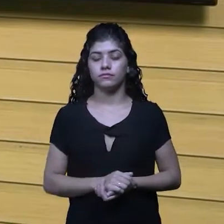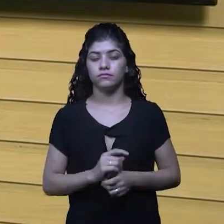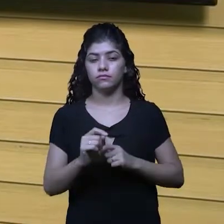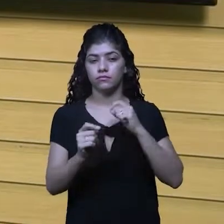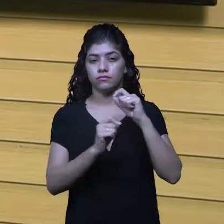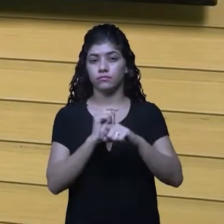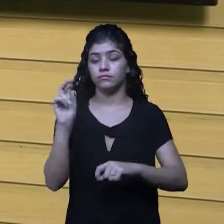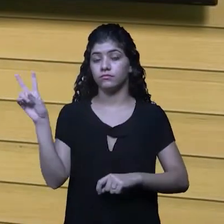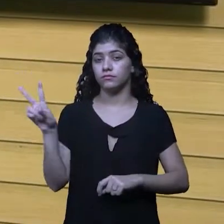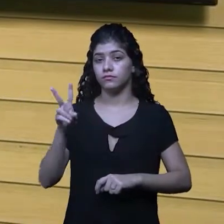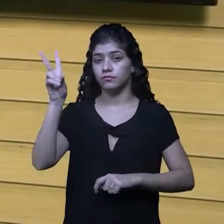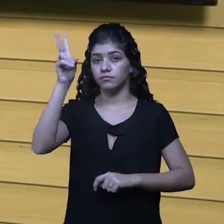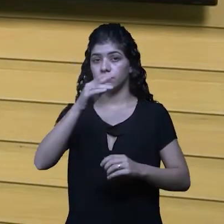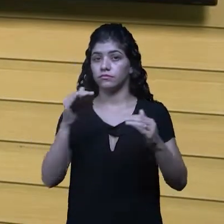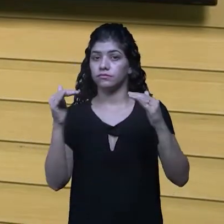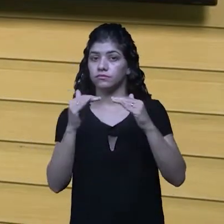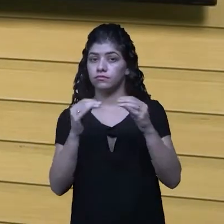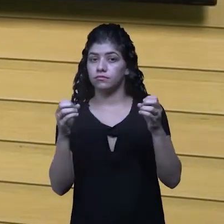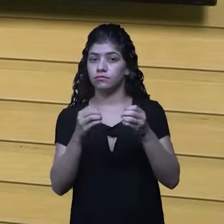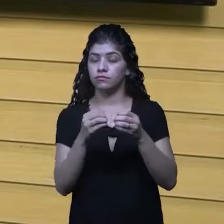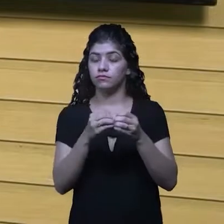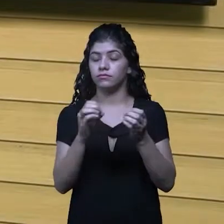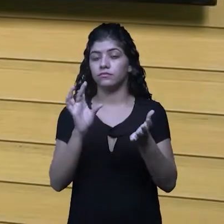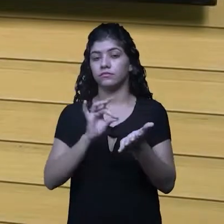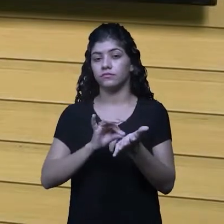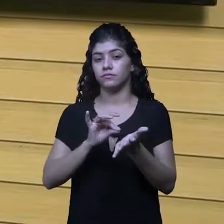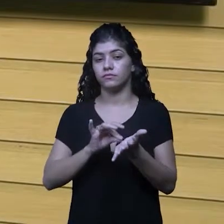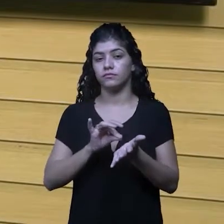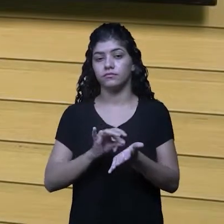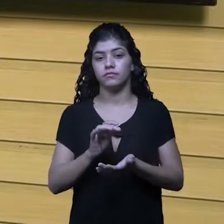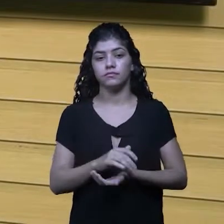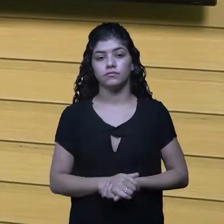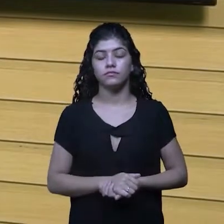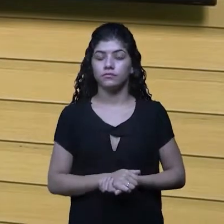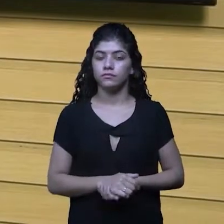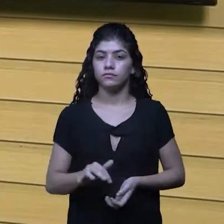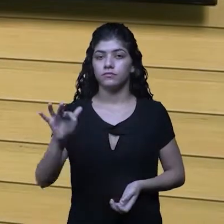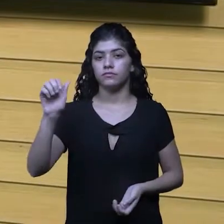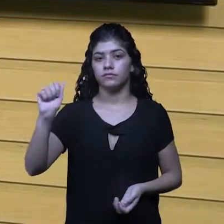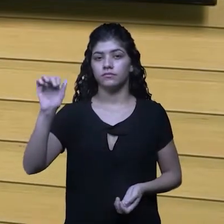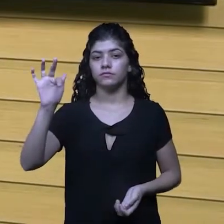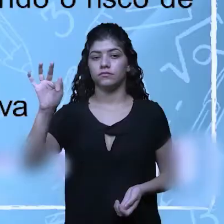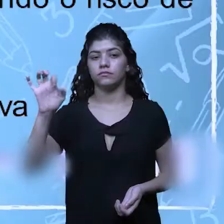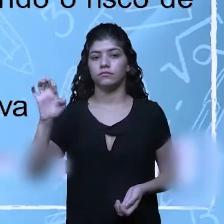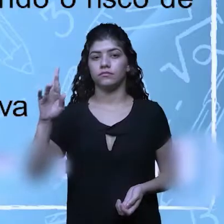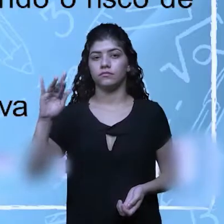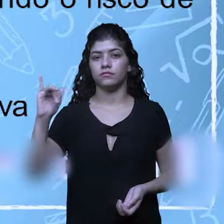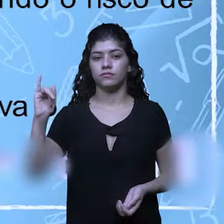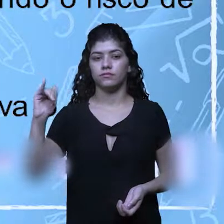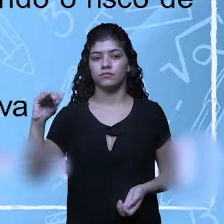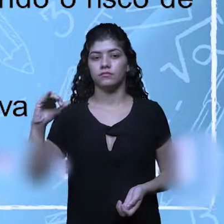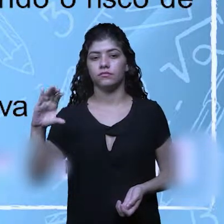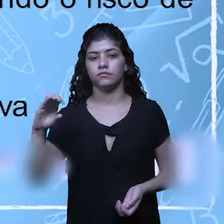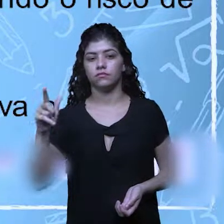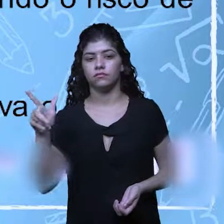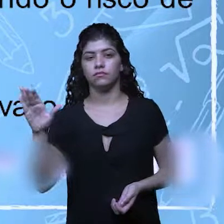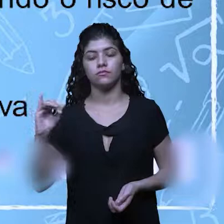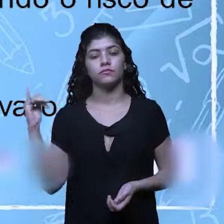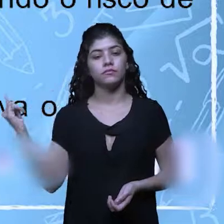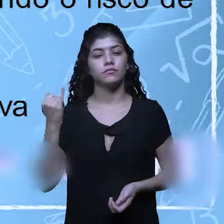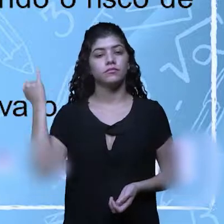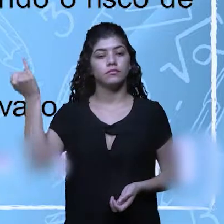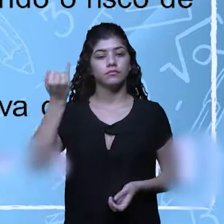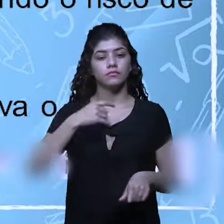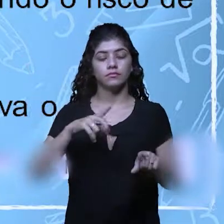aparecem ali são os mais próximos do real. É isso que a gente chama de aferição. Importância da